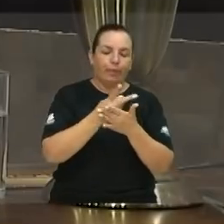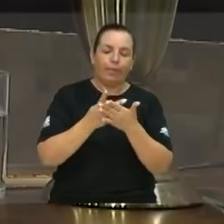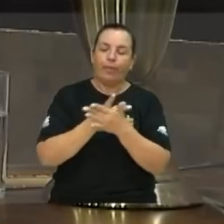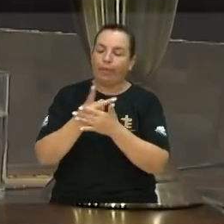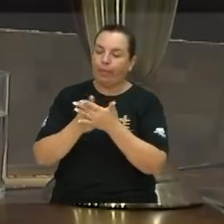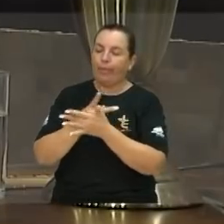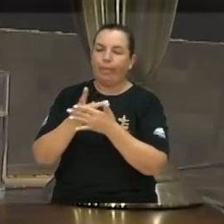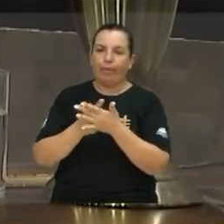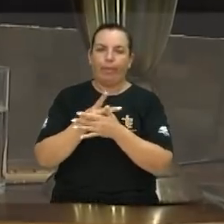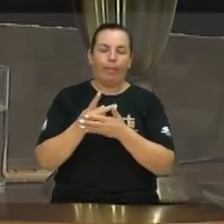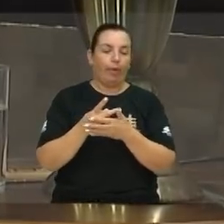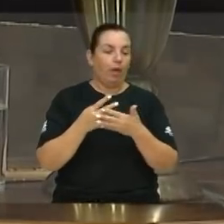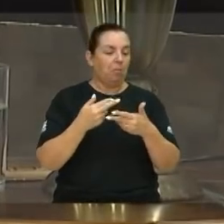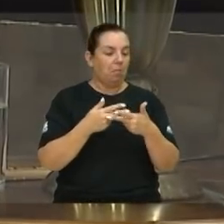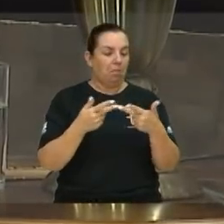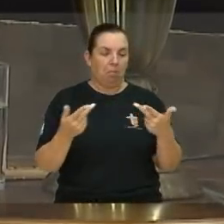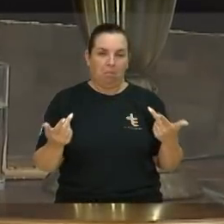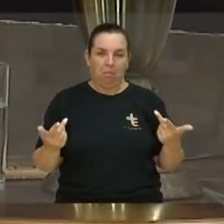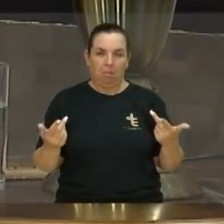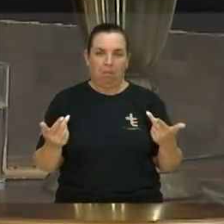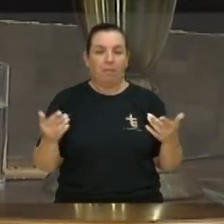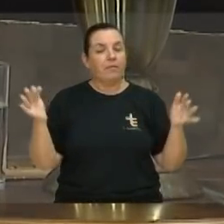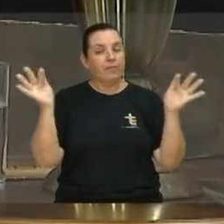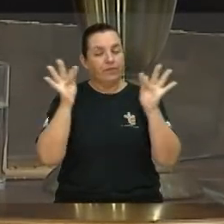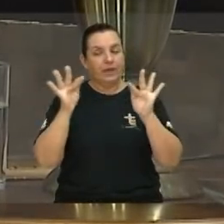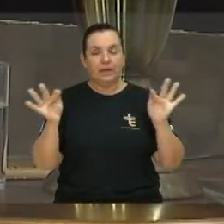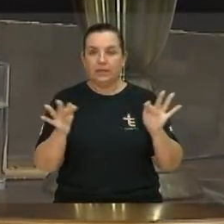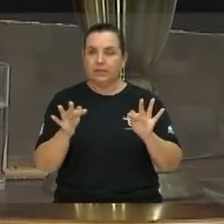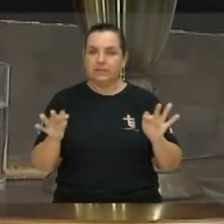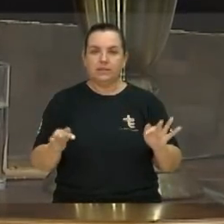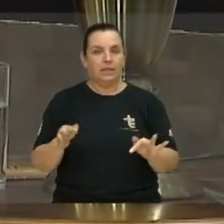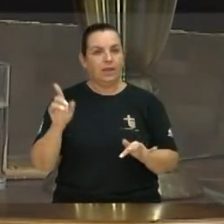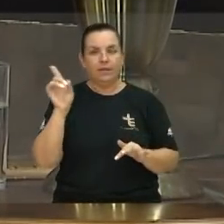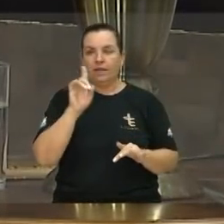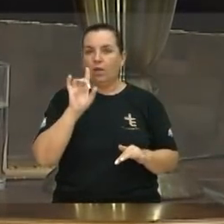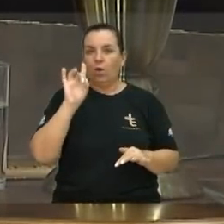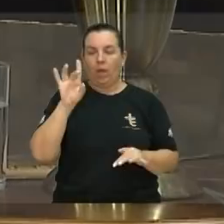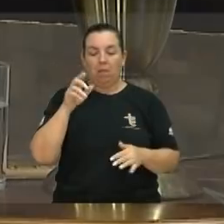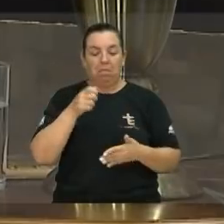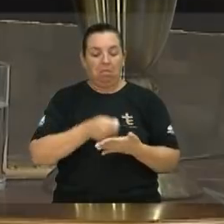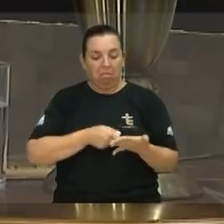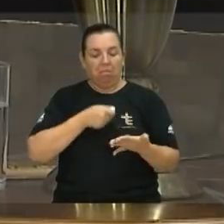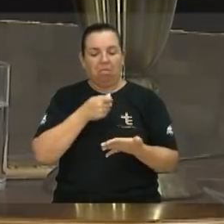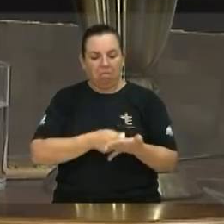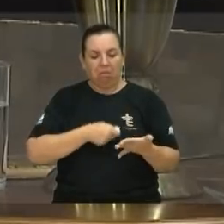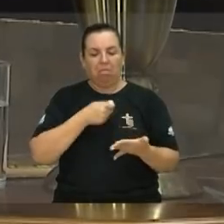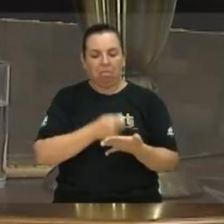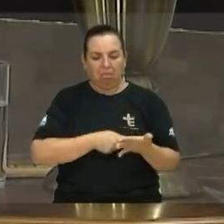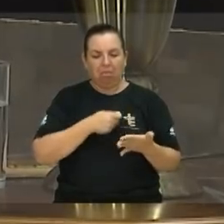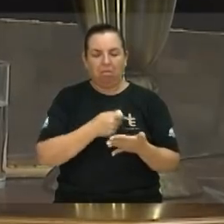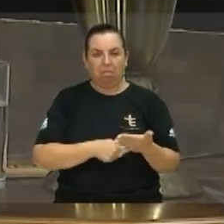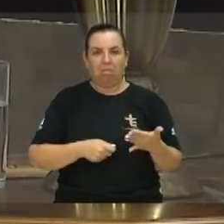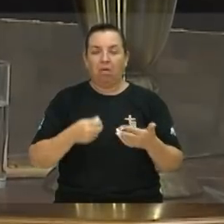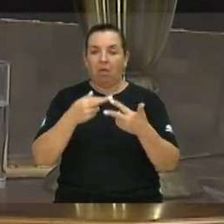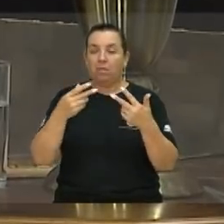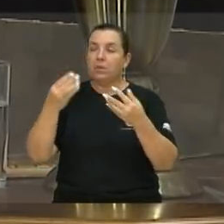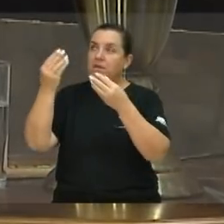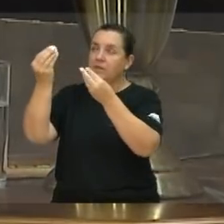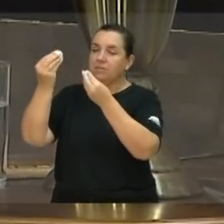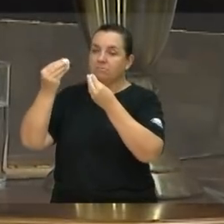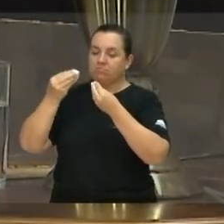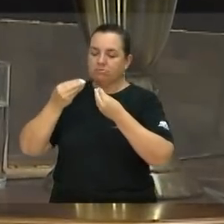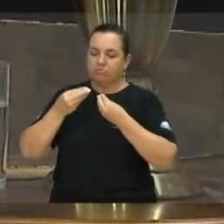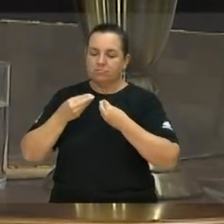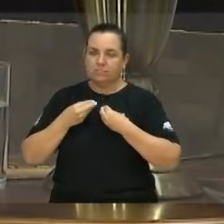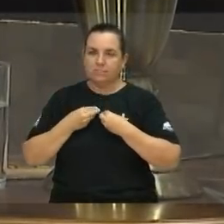nós mesmos a felicidade não é algo que se conquista é algo que se recebe